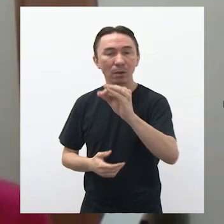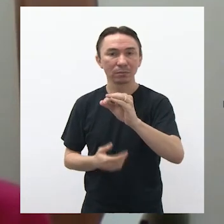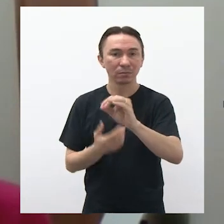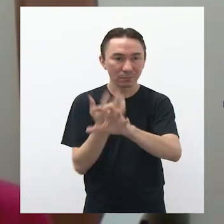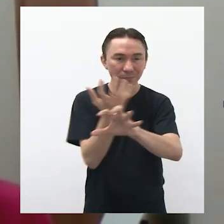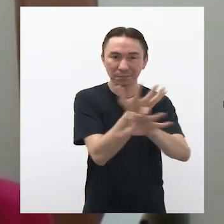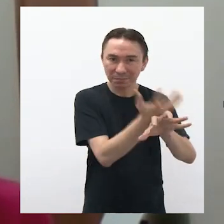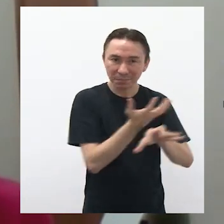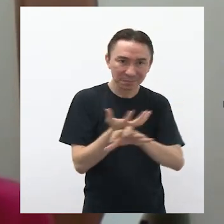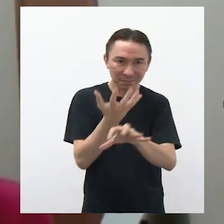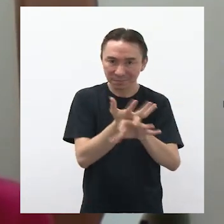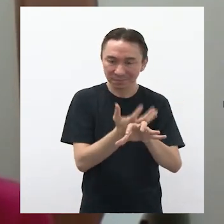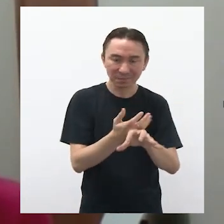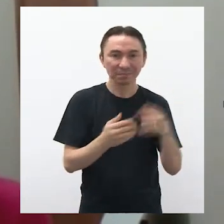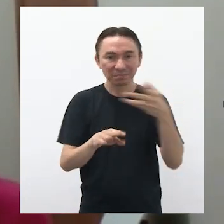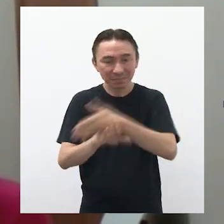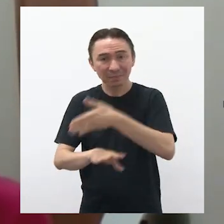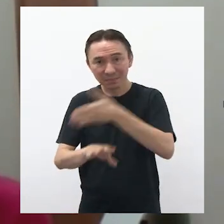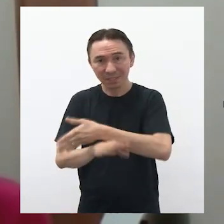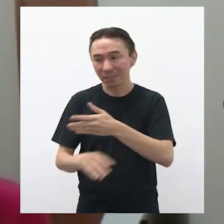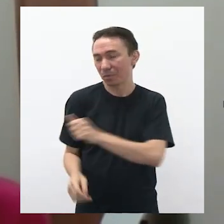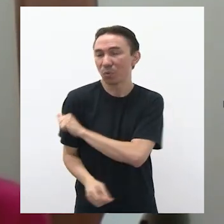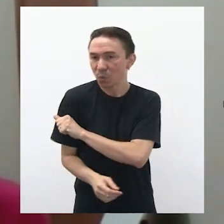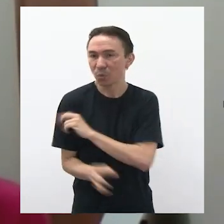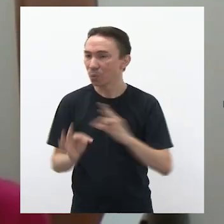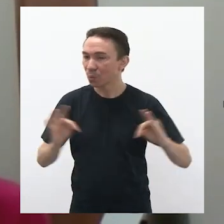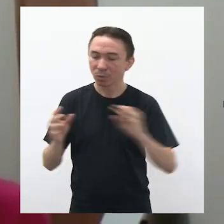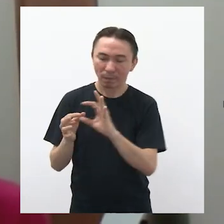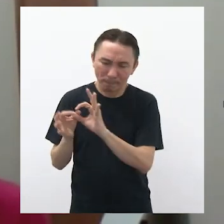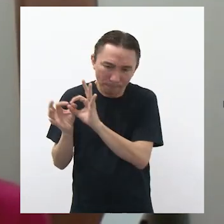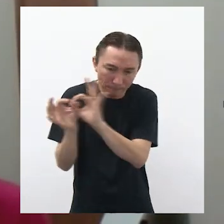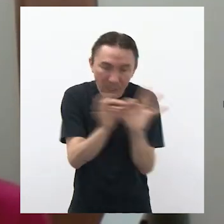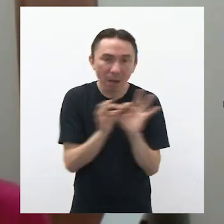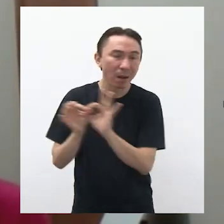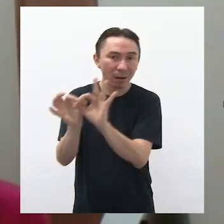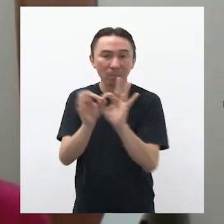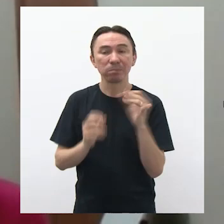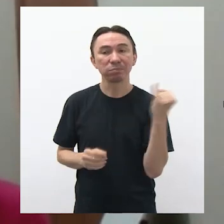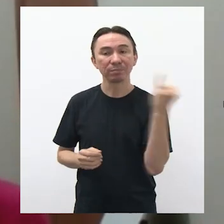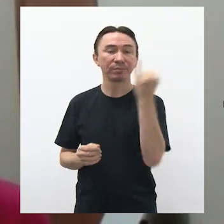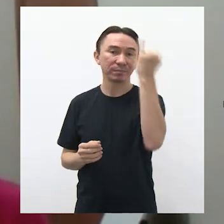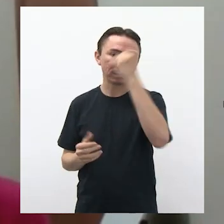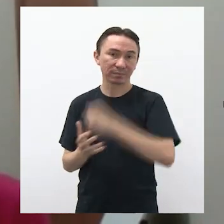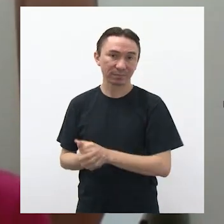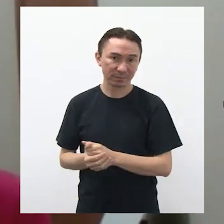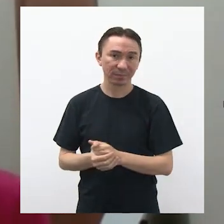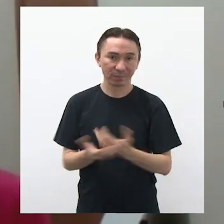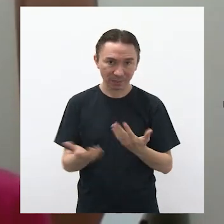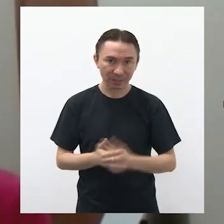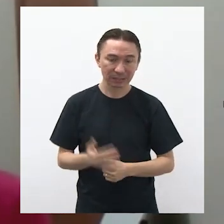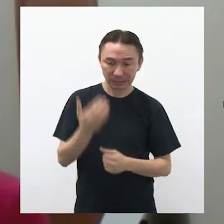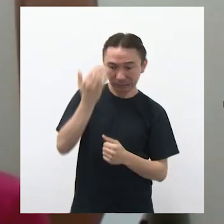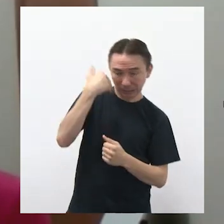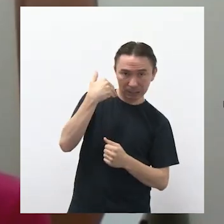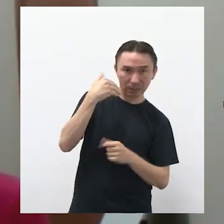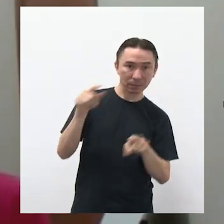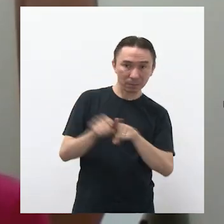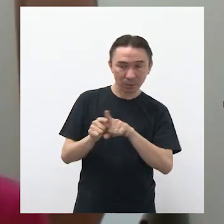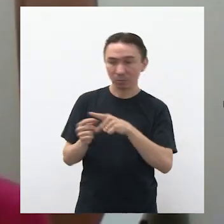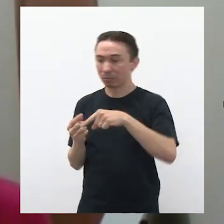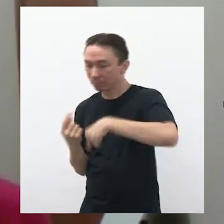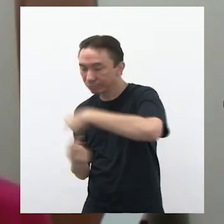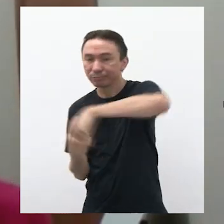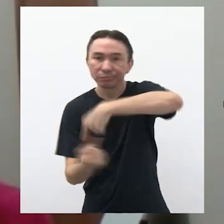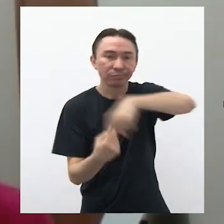Com os alunos e até mesmo o professor ter essa relação aí mais né? Inter e intra, né? Entre todas as partes.